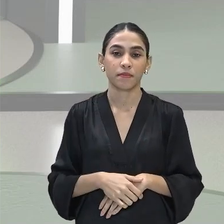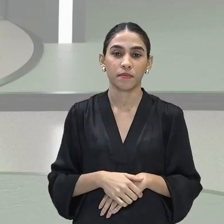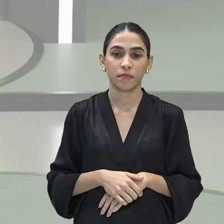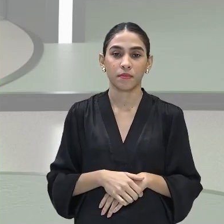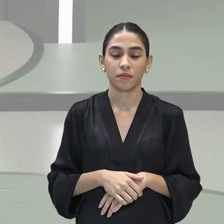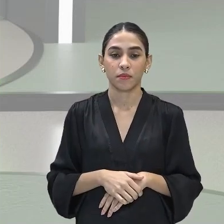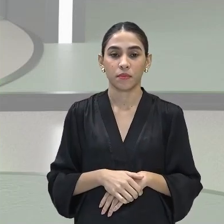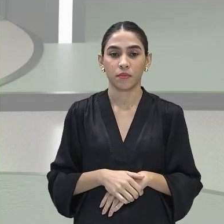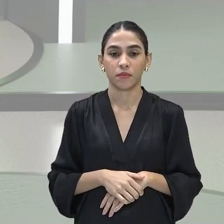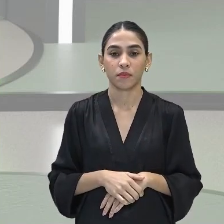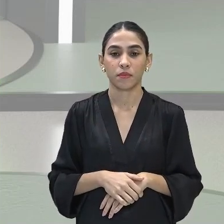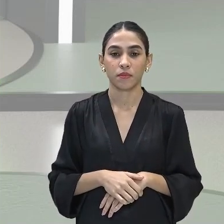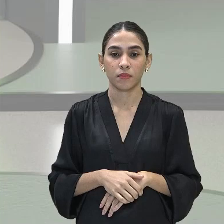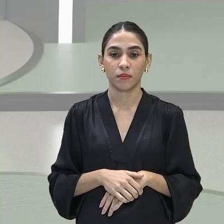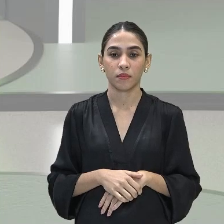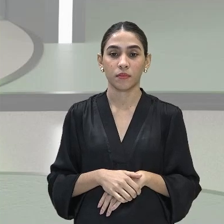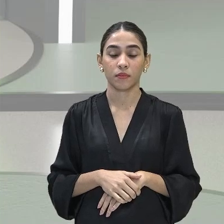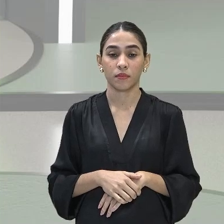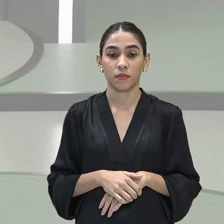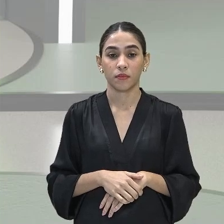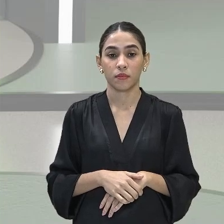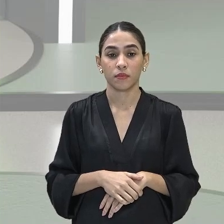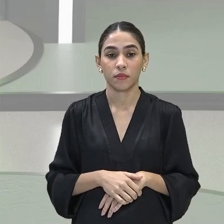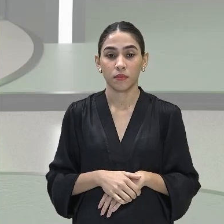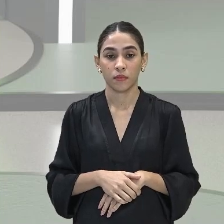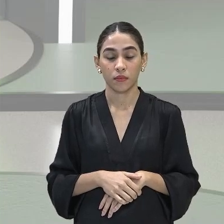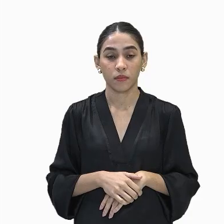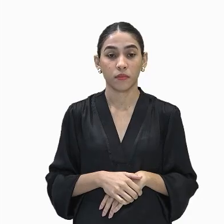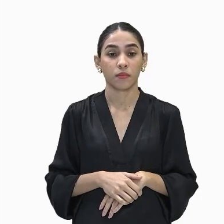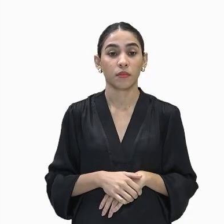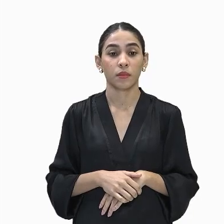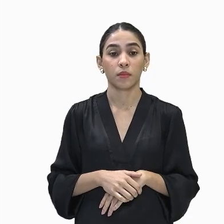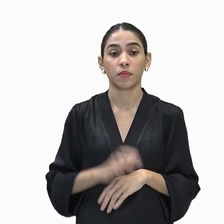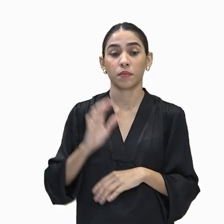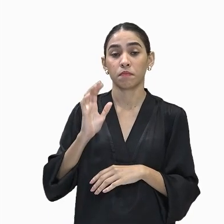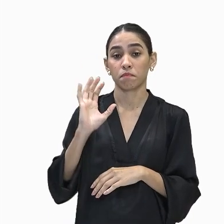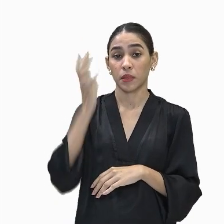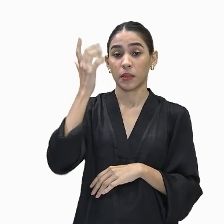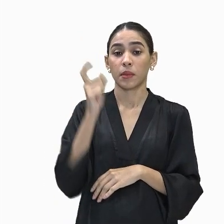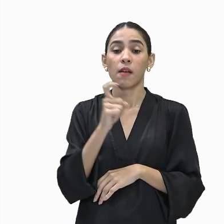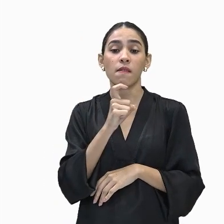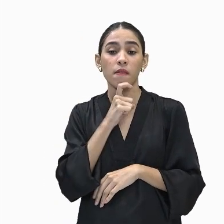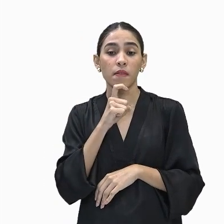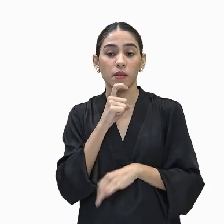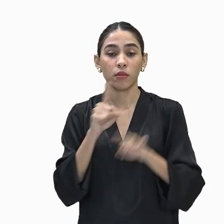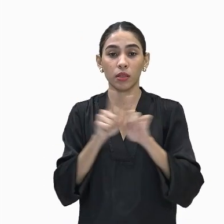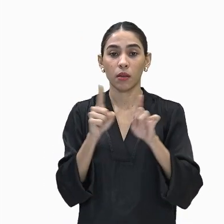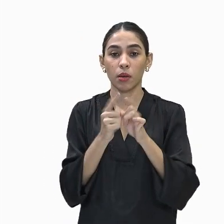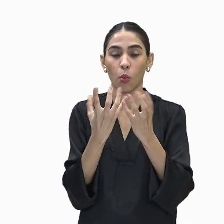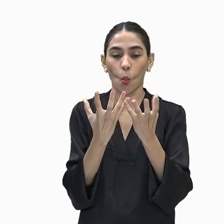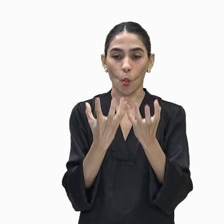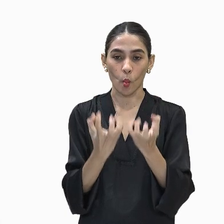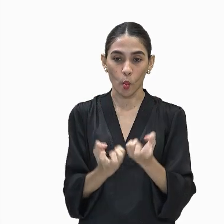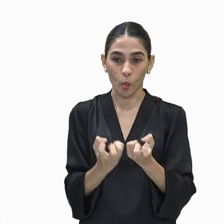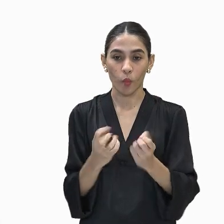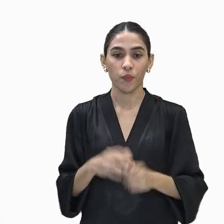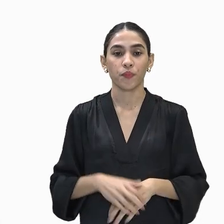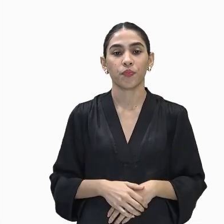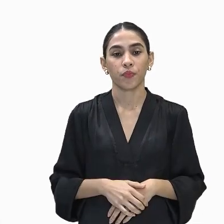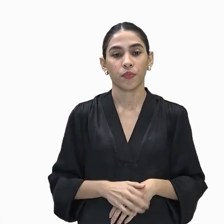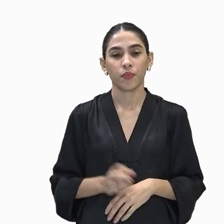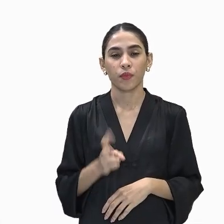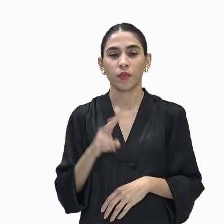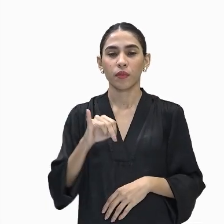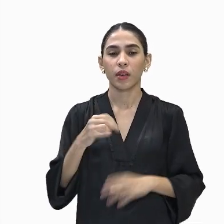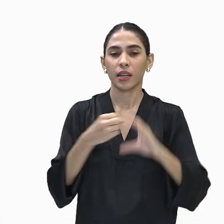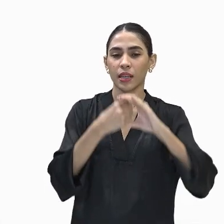mais do sul. Vamos observar que o clima é frio e seco, o que vai determinar o tipo